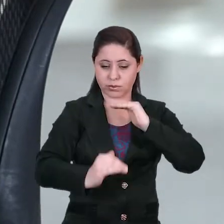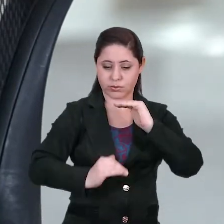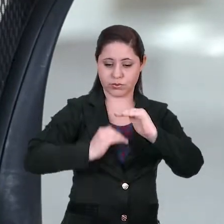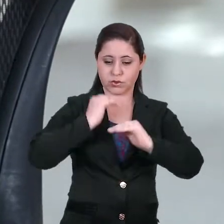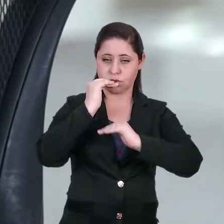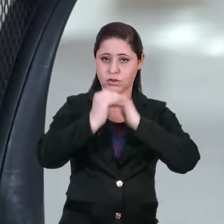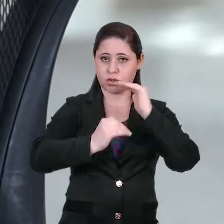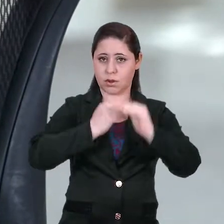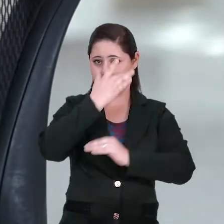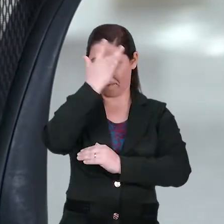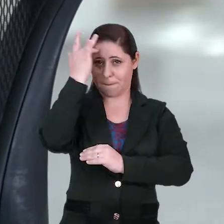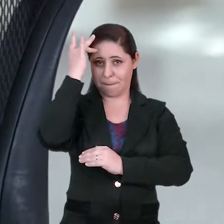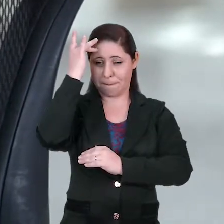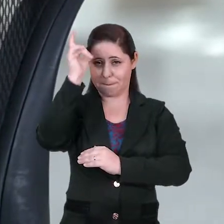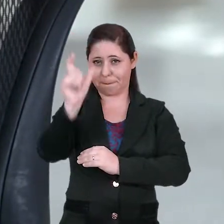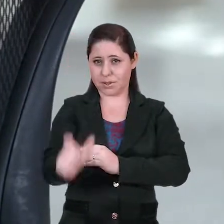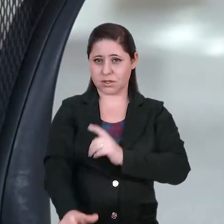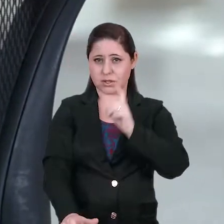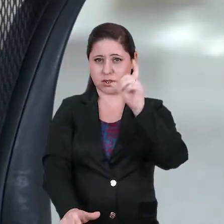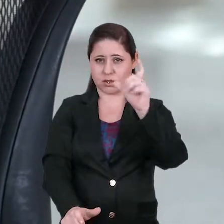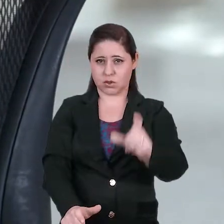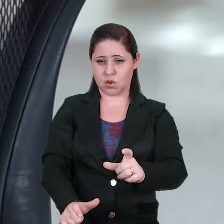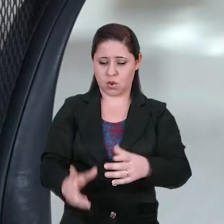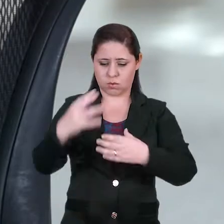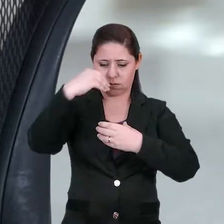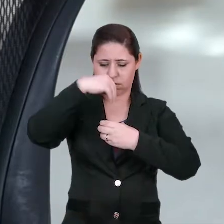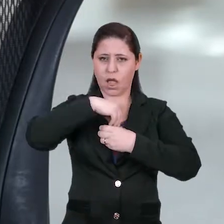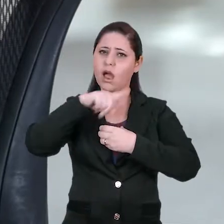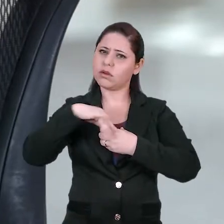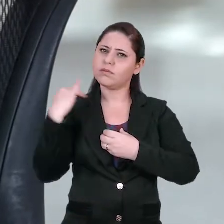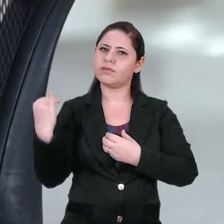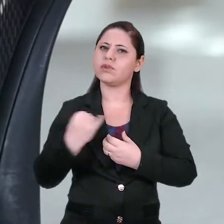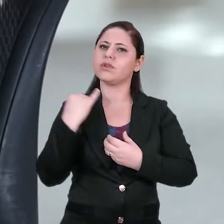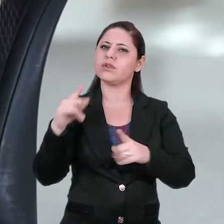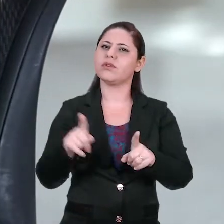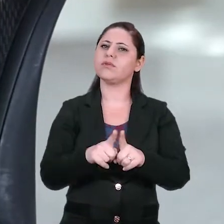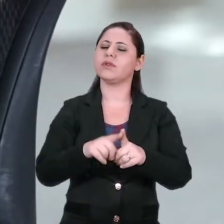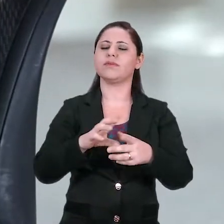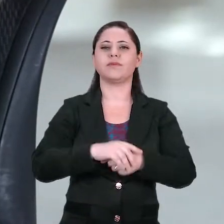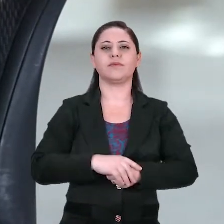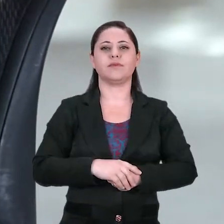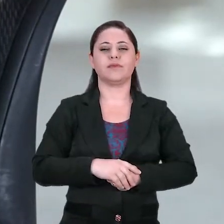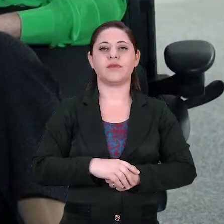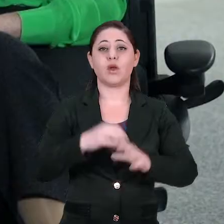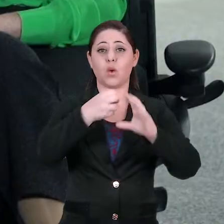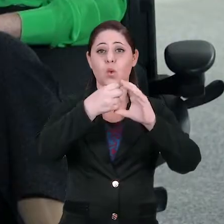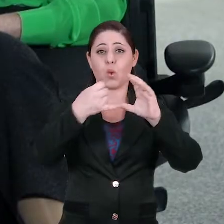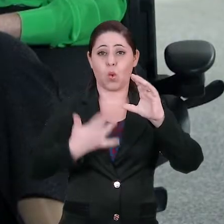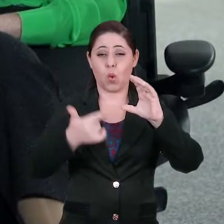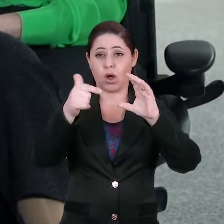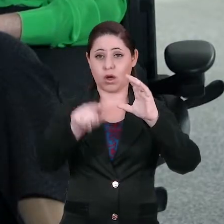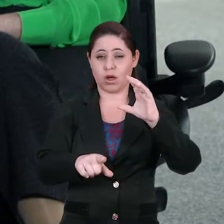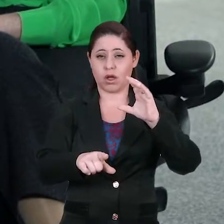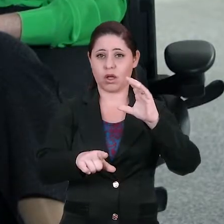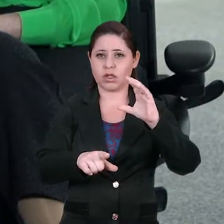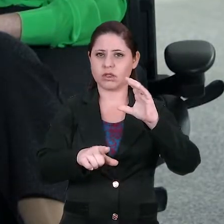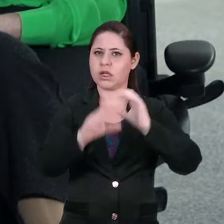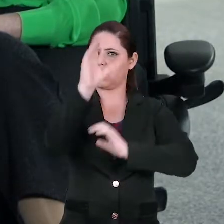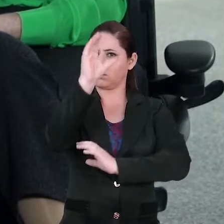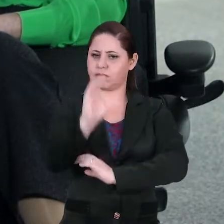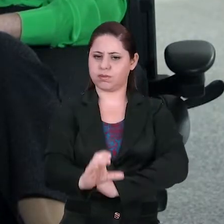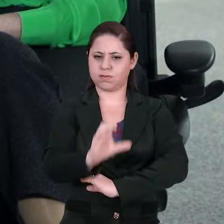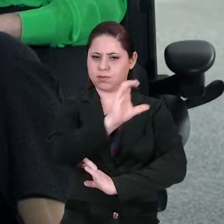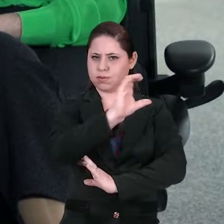formação das pessoas, na parte mais intimista. Isso é muito importante também. E você tem outra característica que você sempre